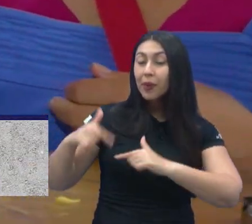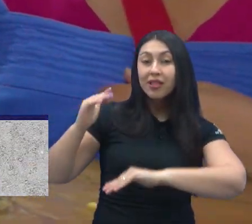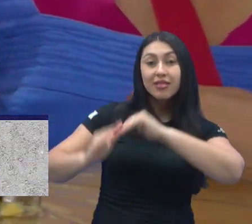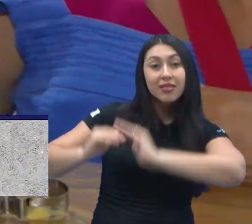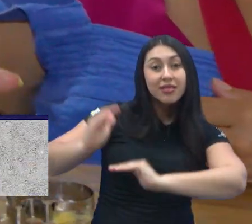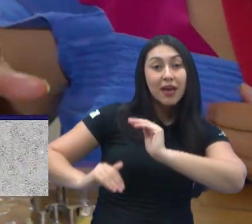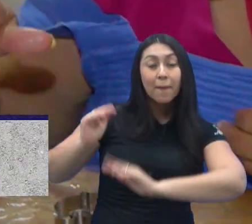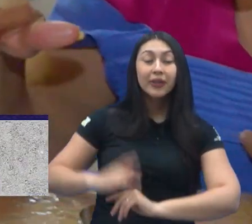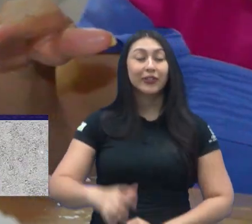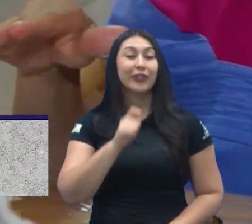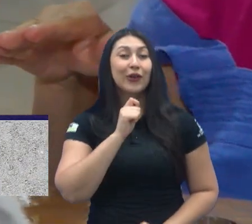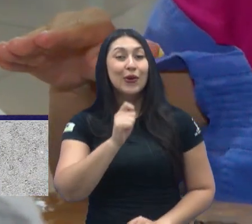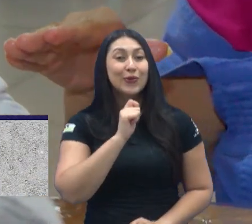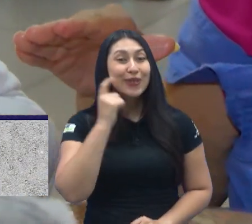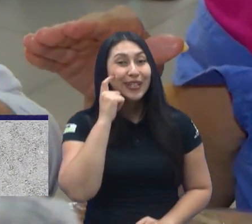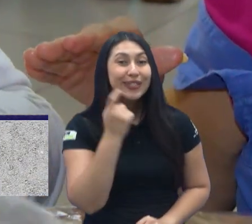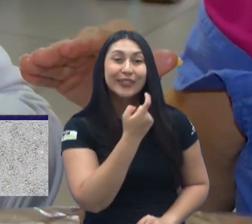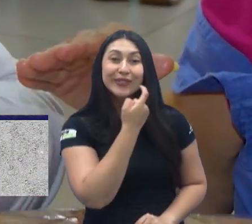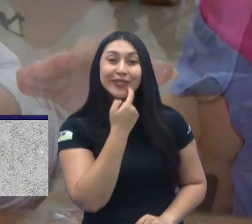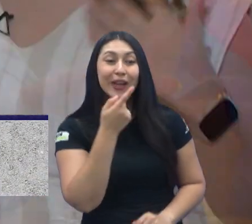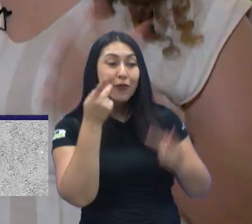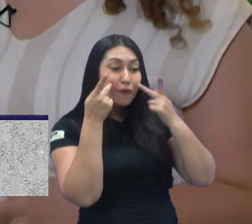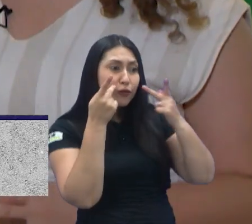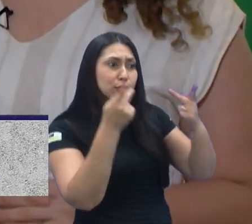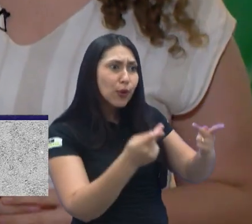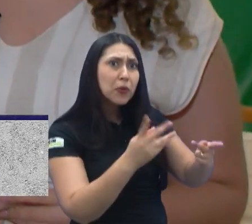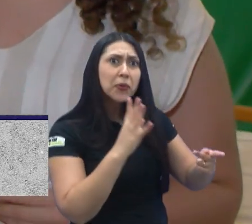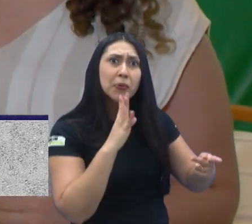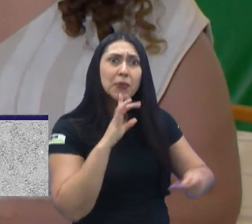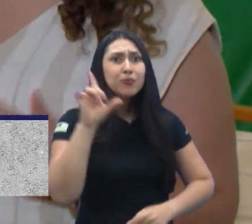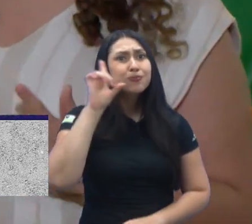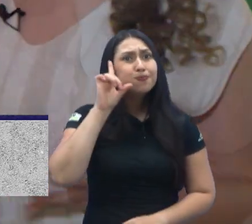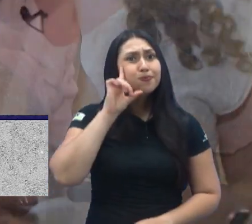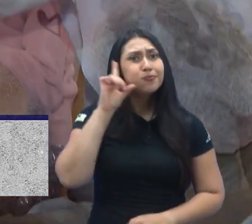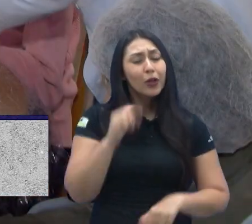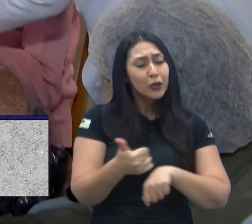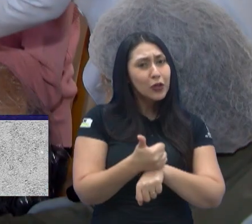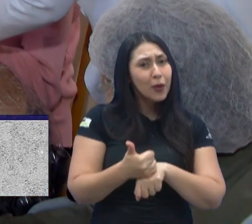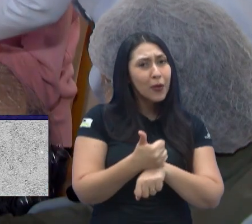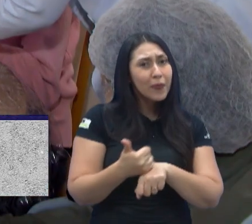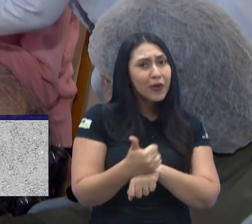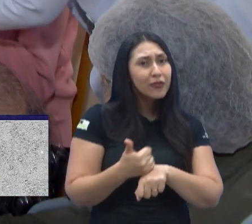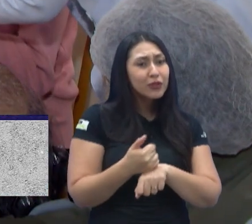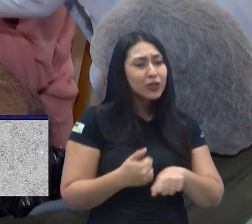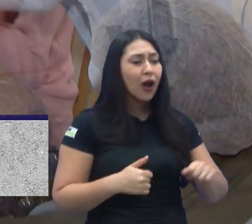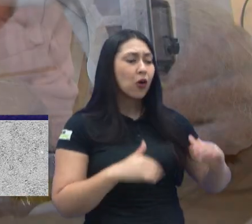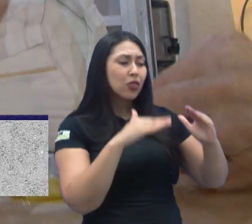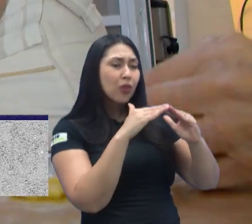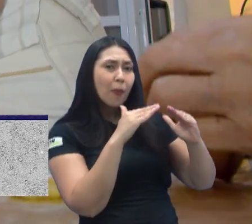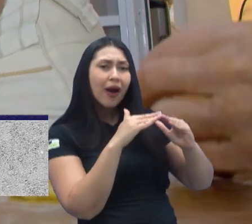a repórter Luísa Minas foi conhecer de perto a rotina de uma gerontóloga em um residencial